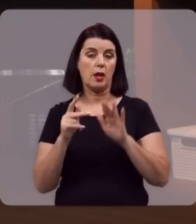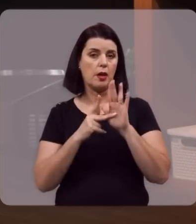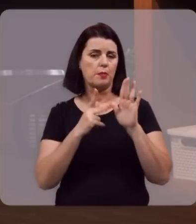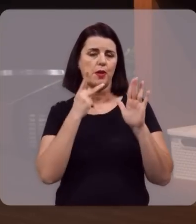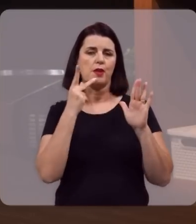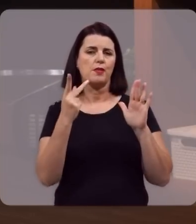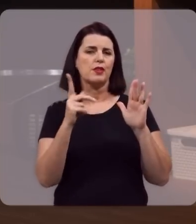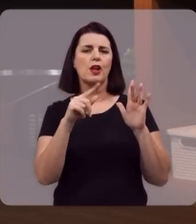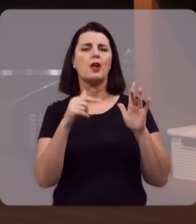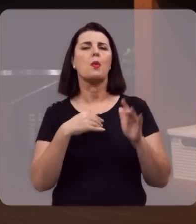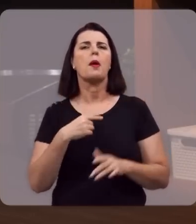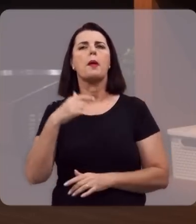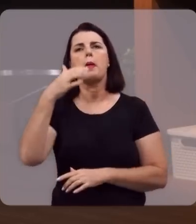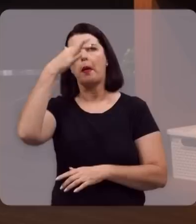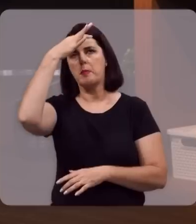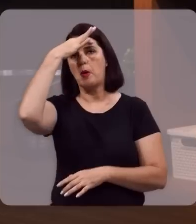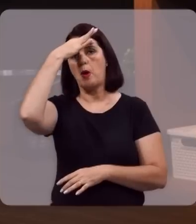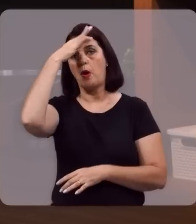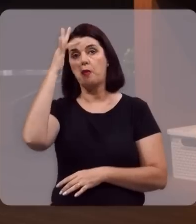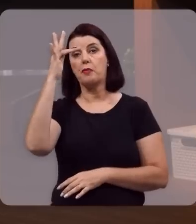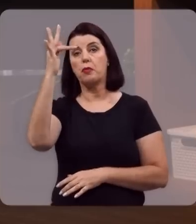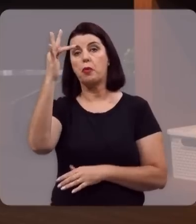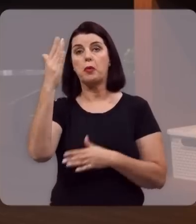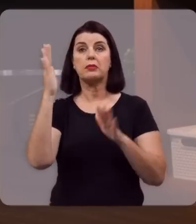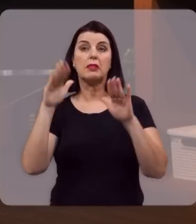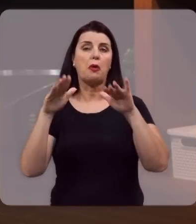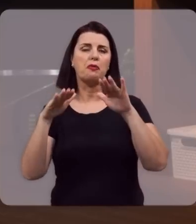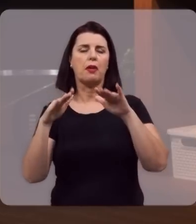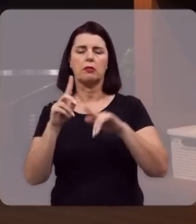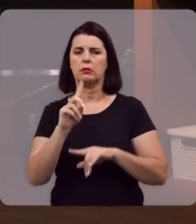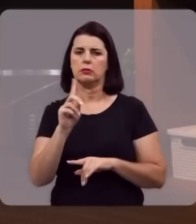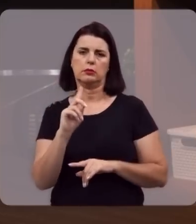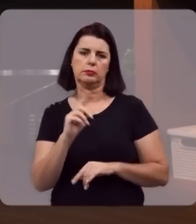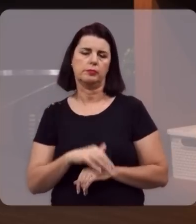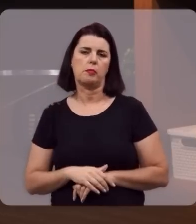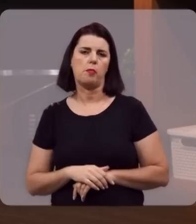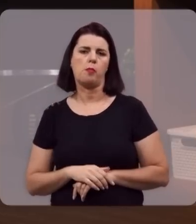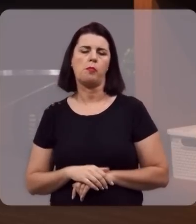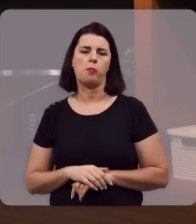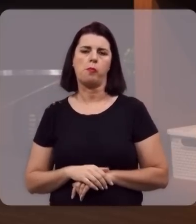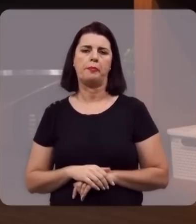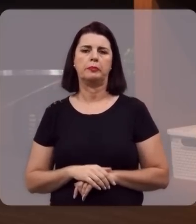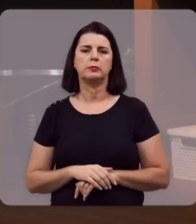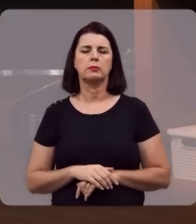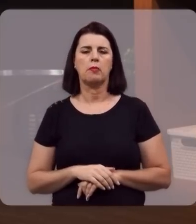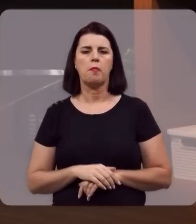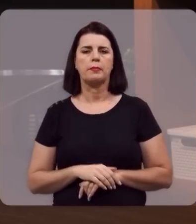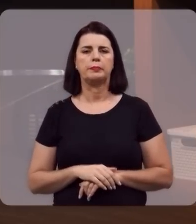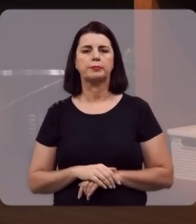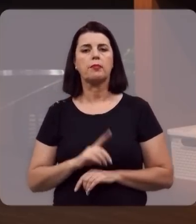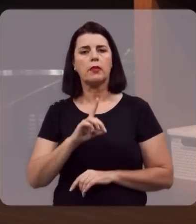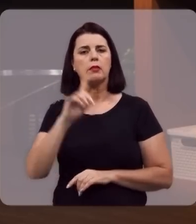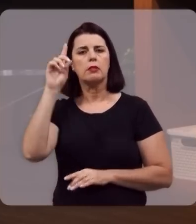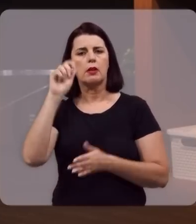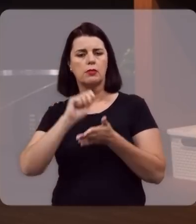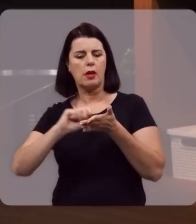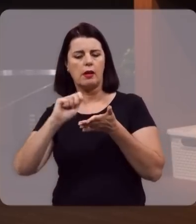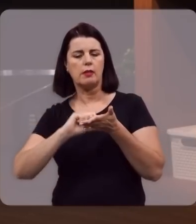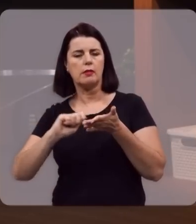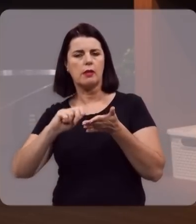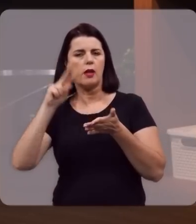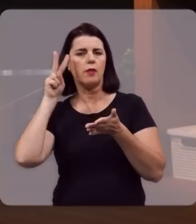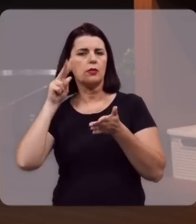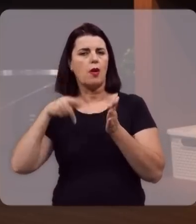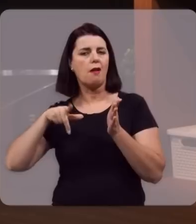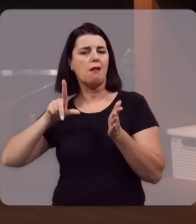são previsões incertas, vagas. Não. Deus escreve a